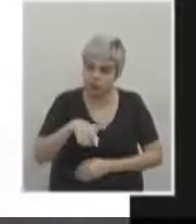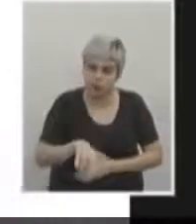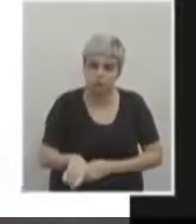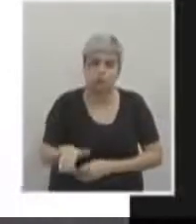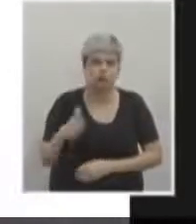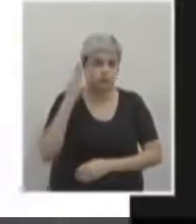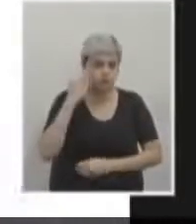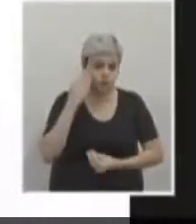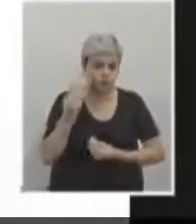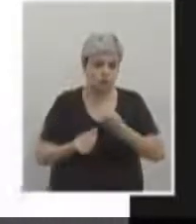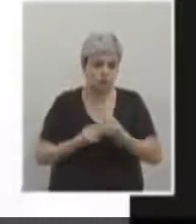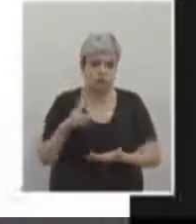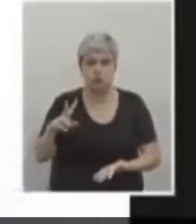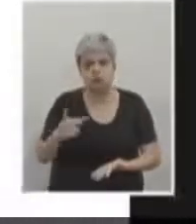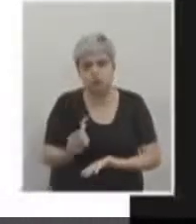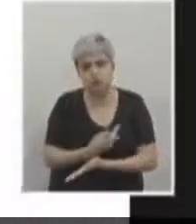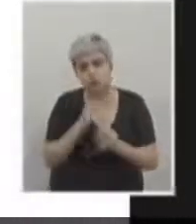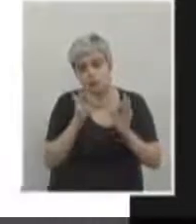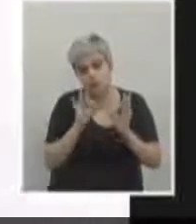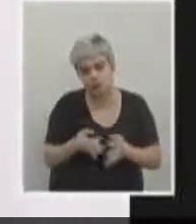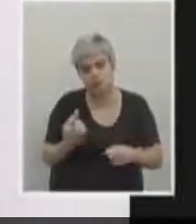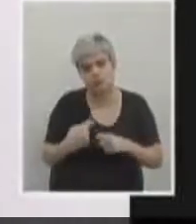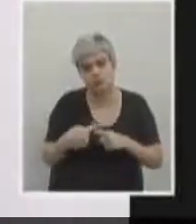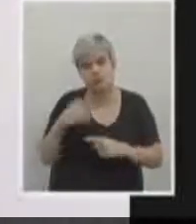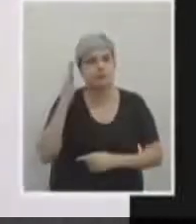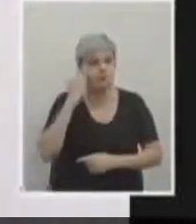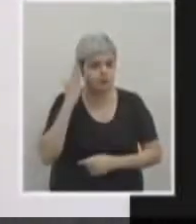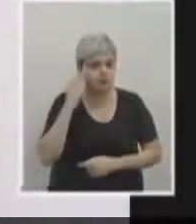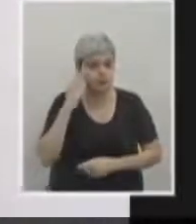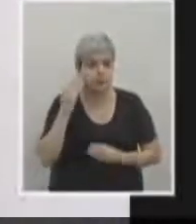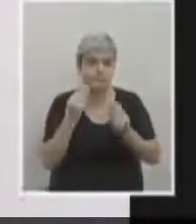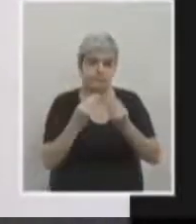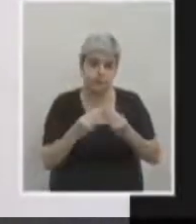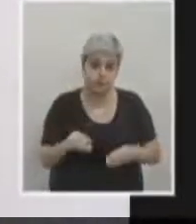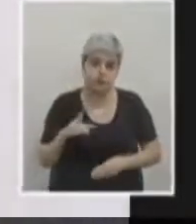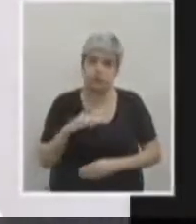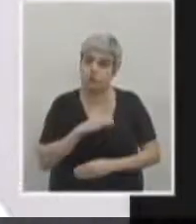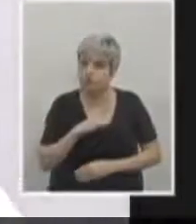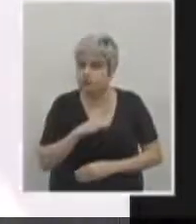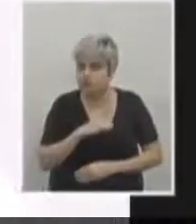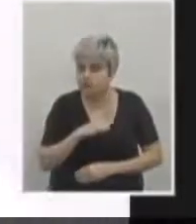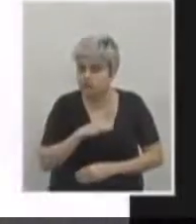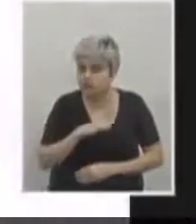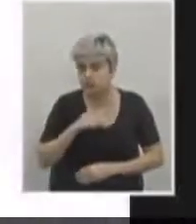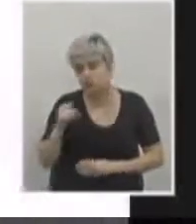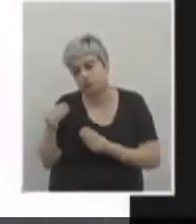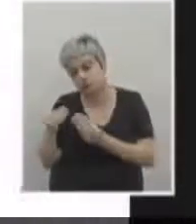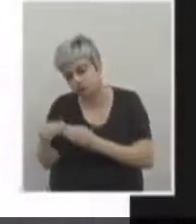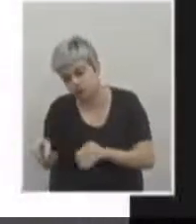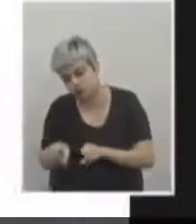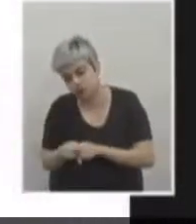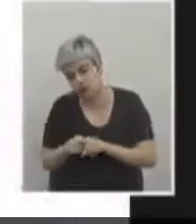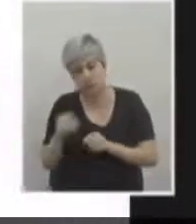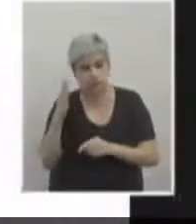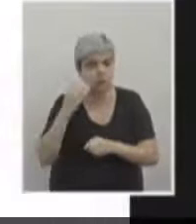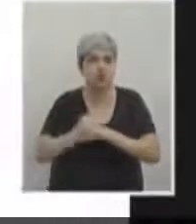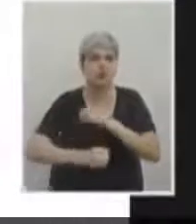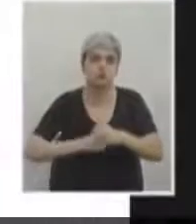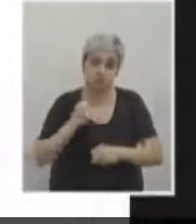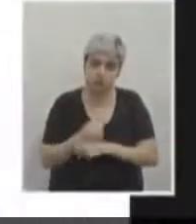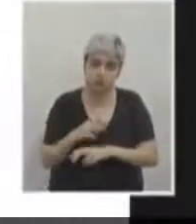que a questão aí da ADI está no ar, sim, que a situação de designação para o próximo ano está se pensando, está